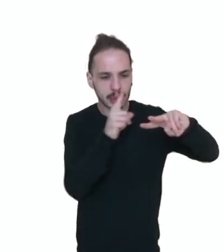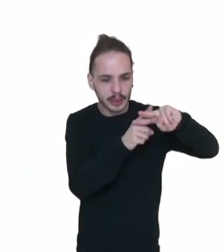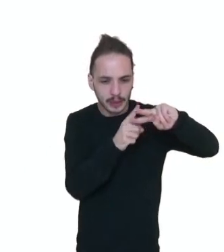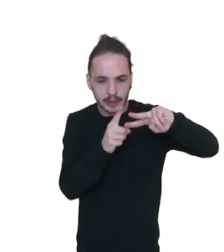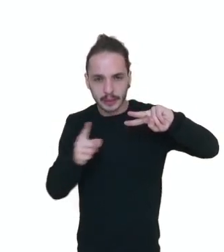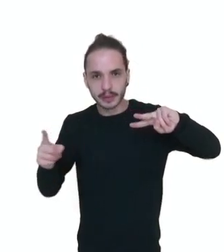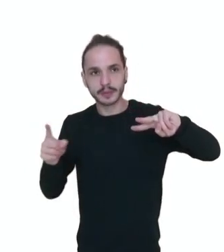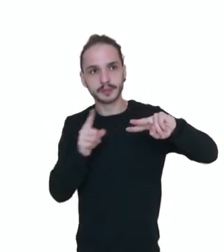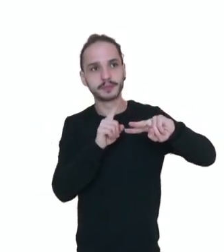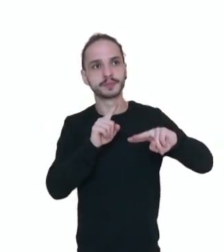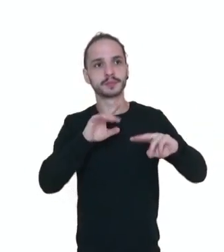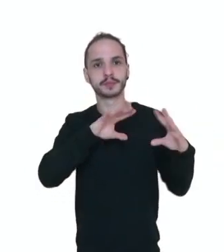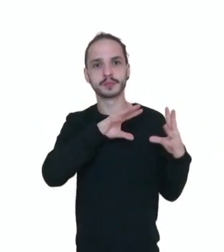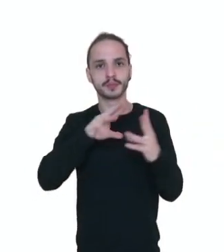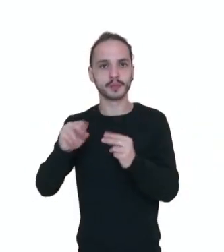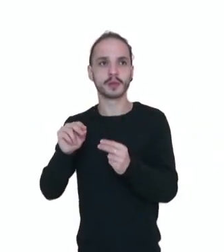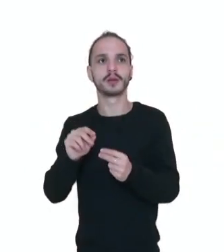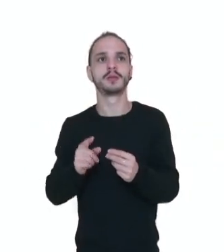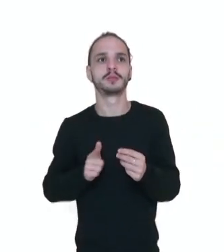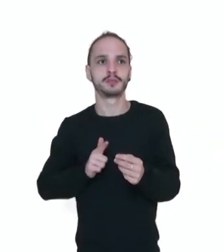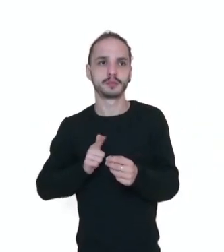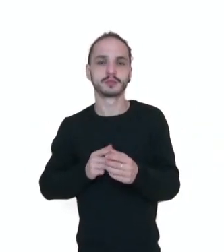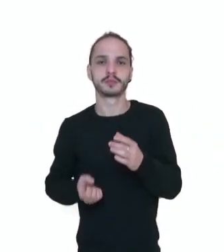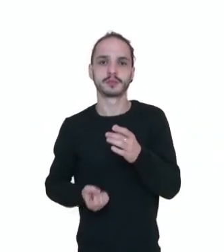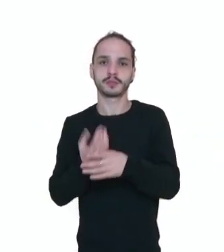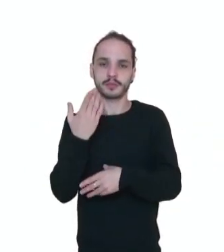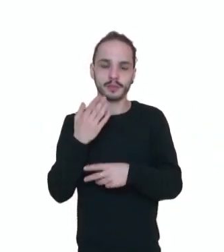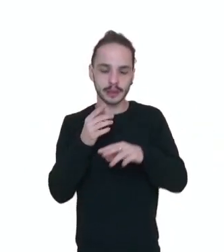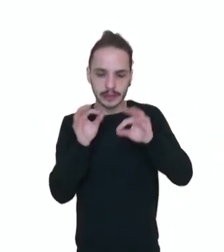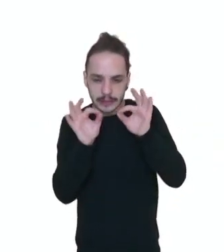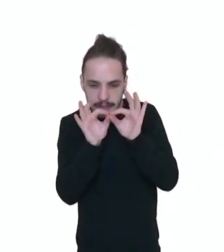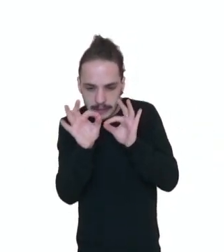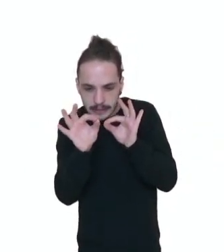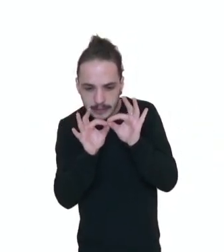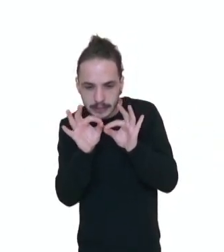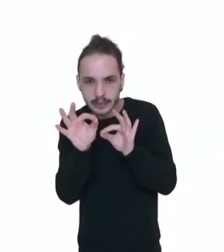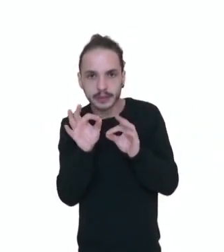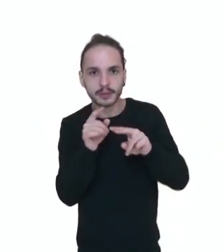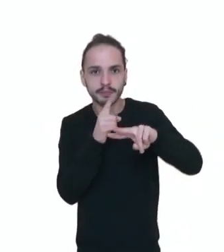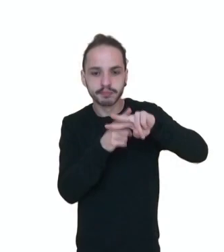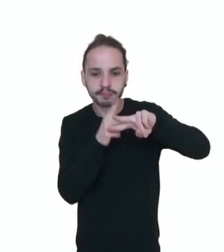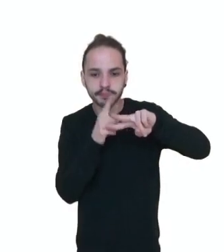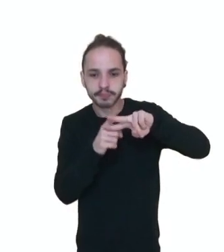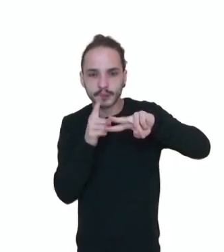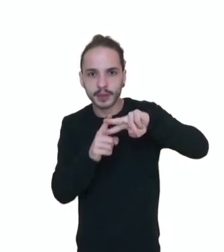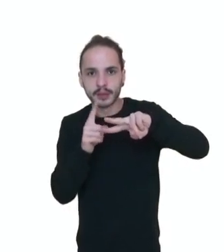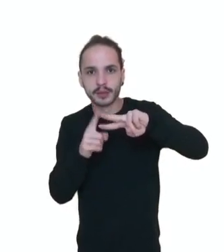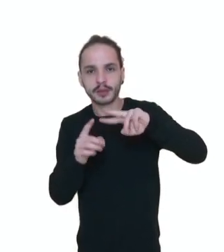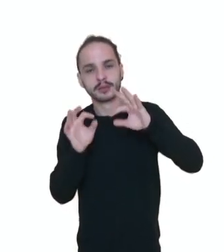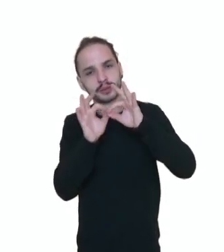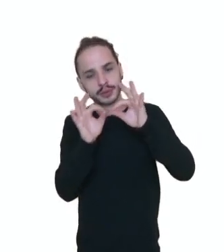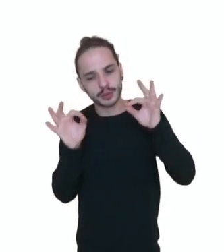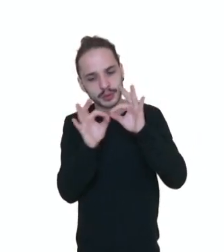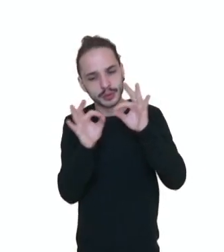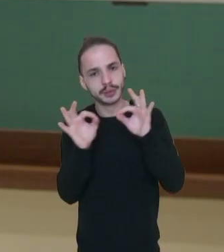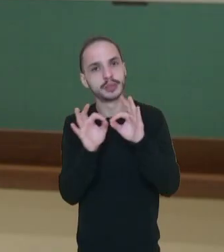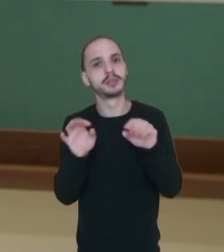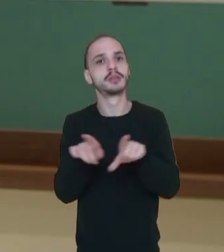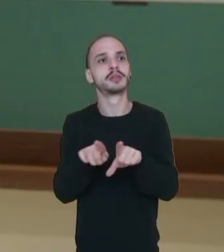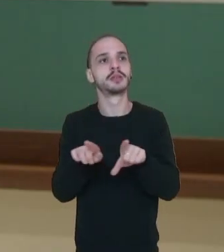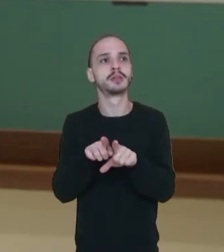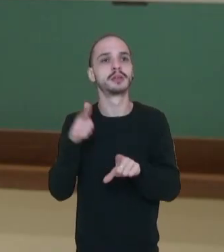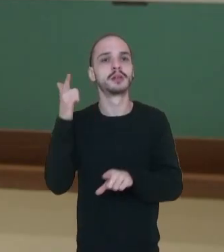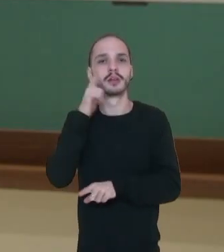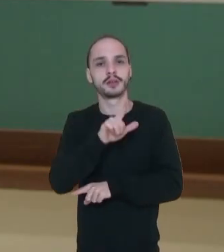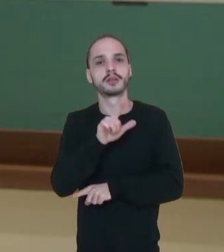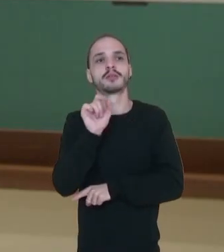marcadores genéticos, construção de um mapa físico com a distância dos genes ao longo de todo o DNA, e aí, a